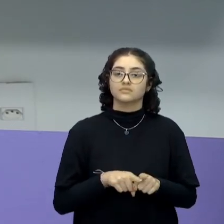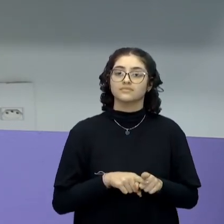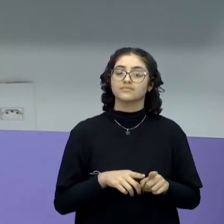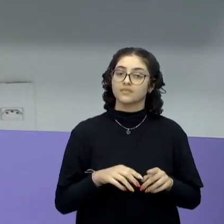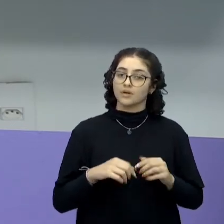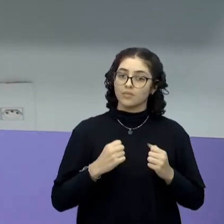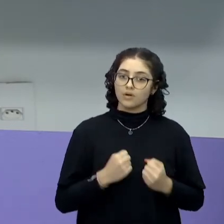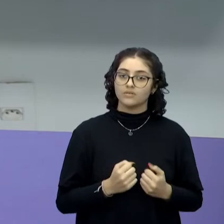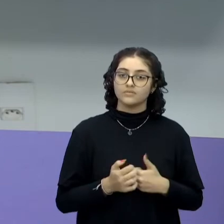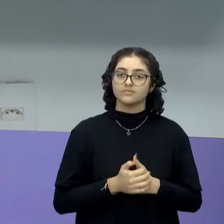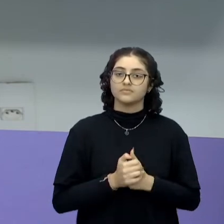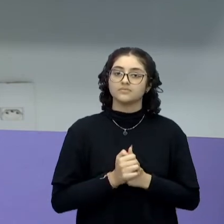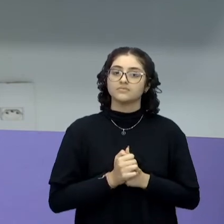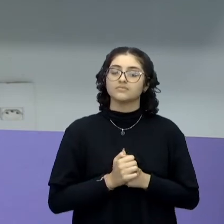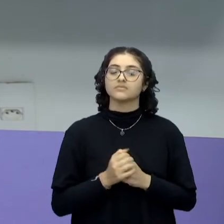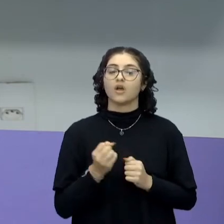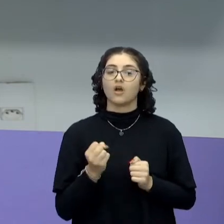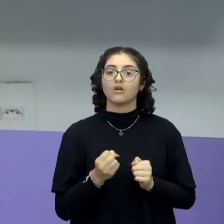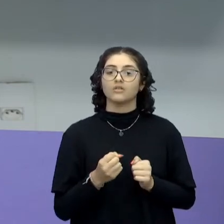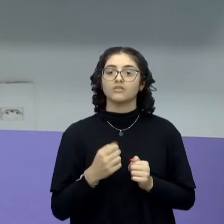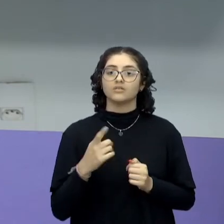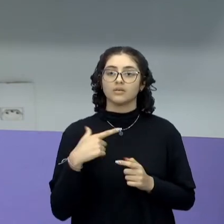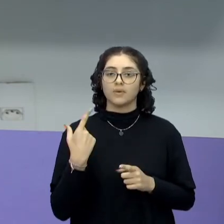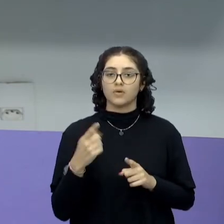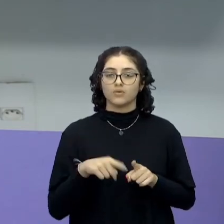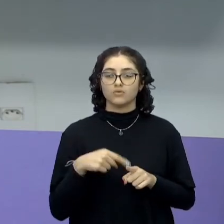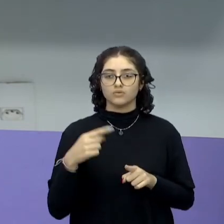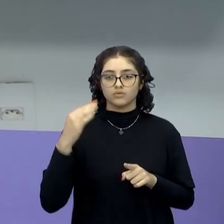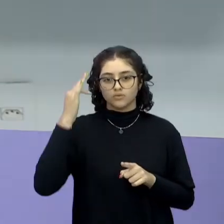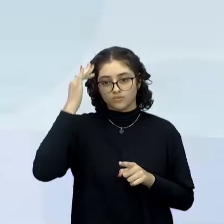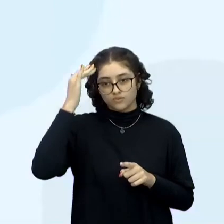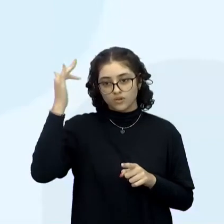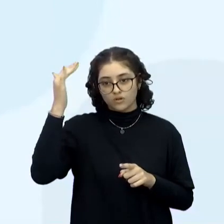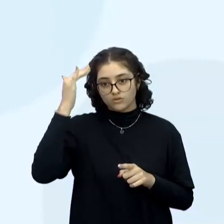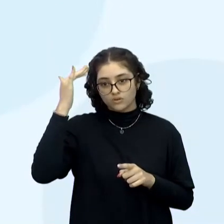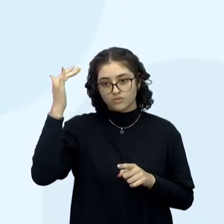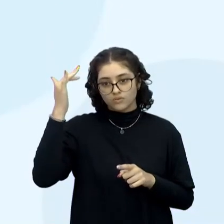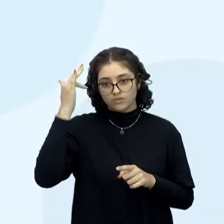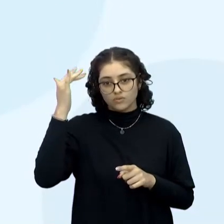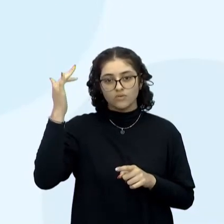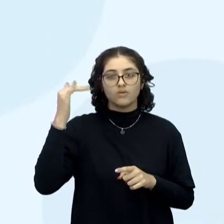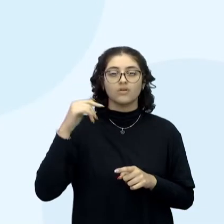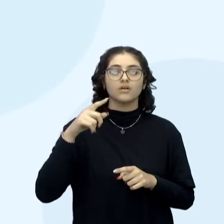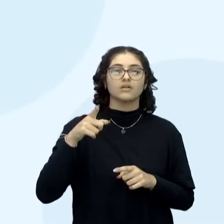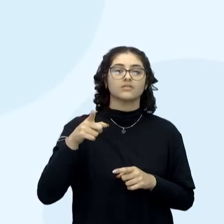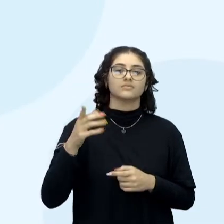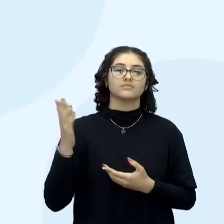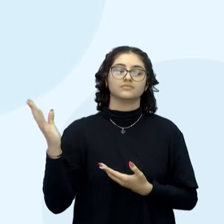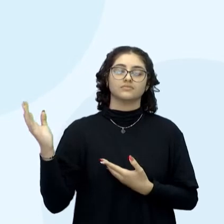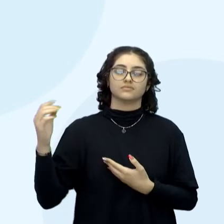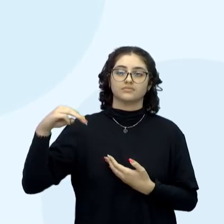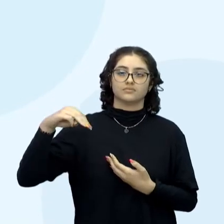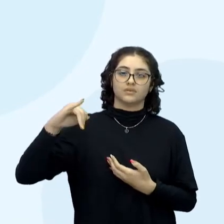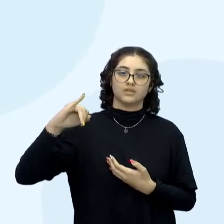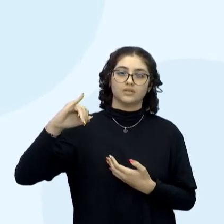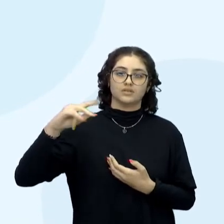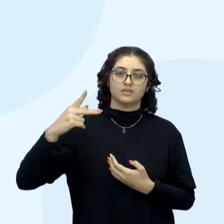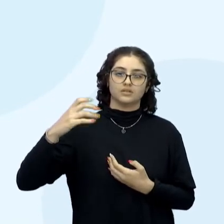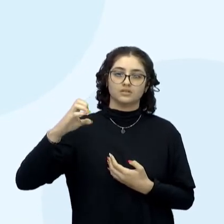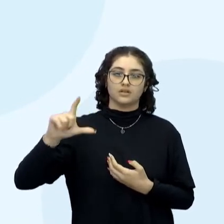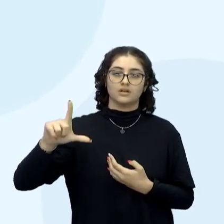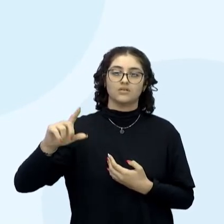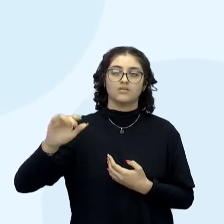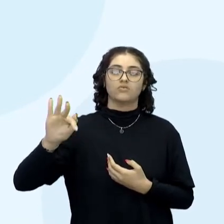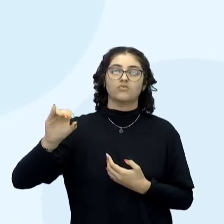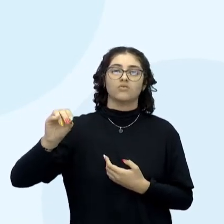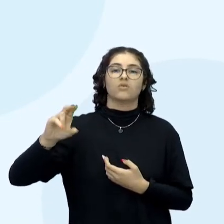pode encontrar também um outro filósofo, né? O francês Michel Foucault. O Michel Foucault vai trazer